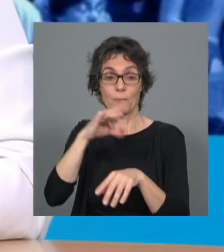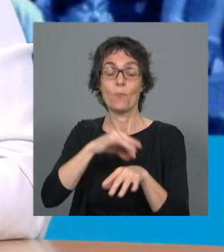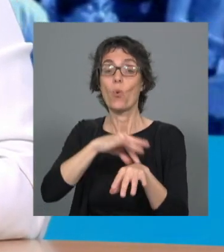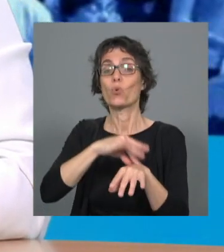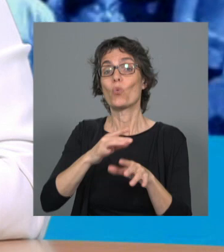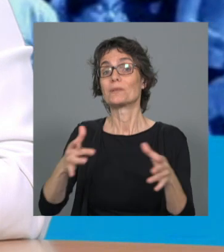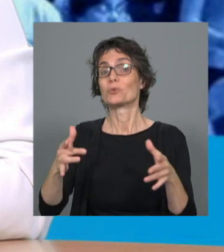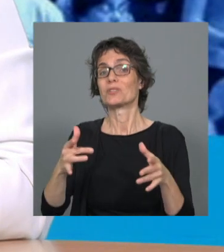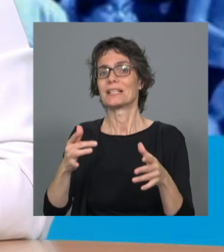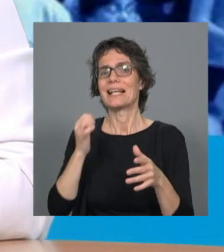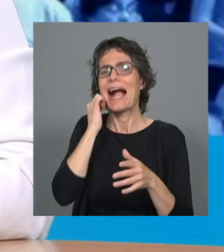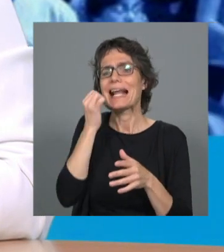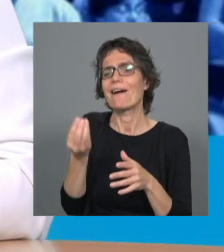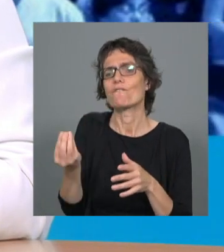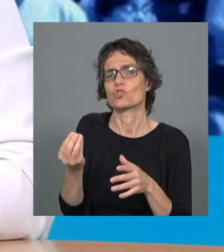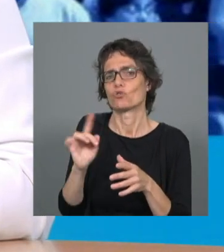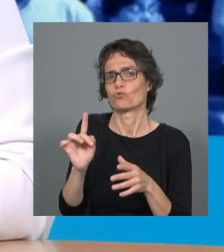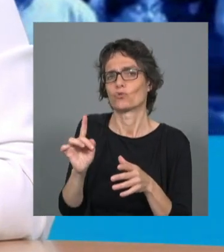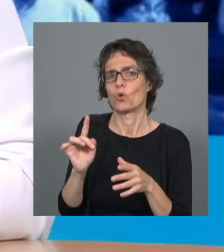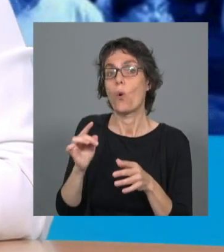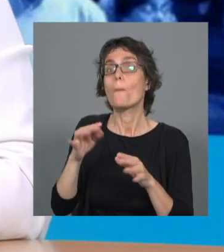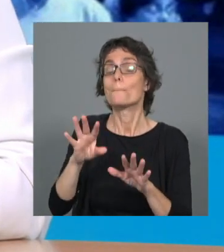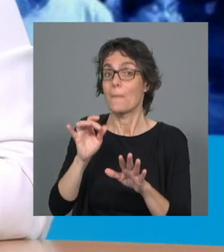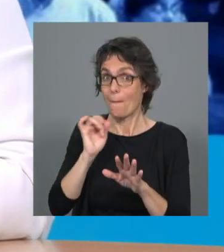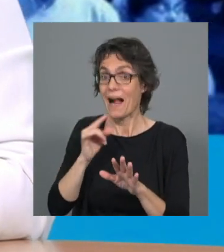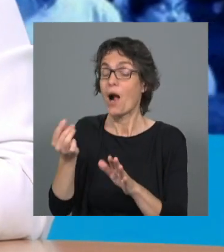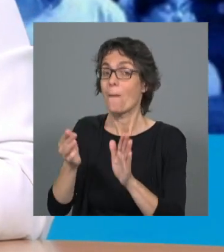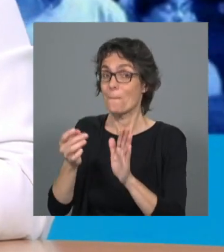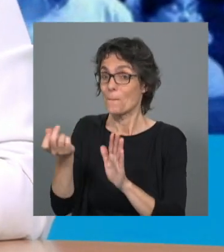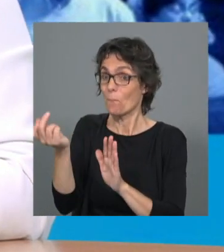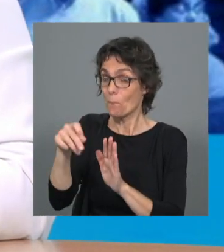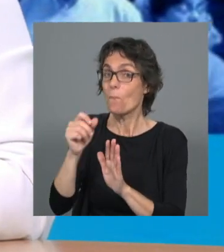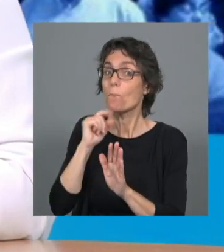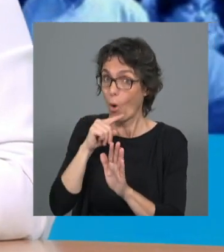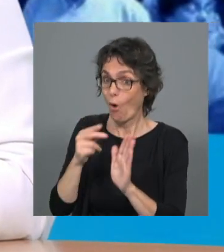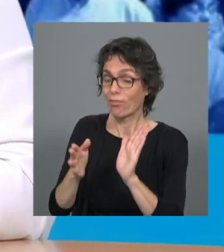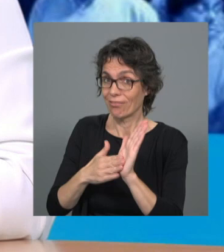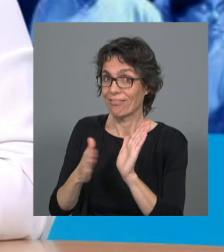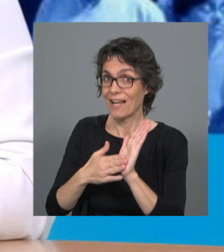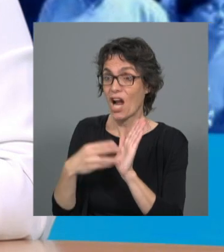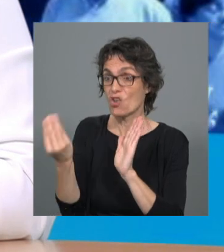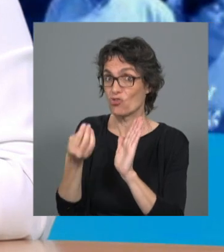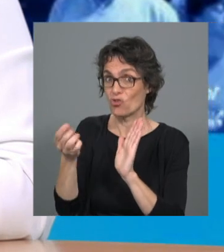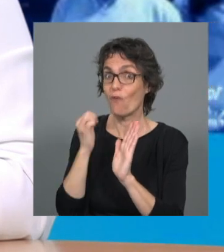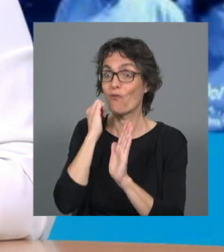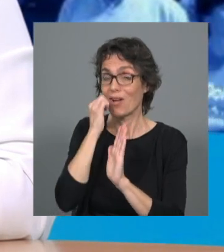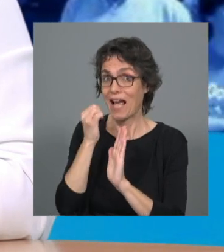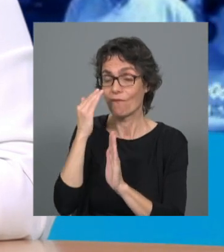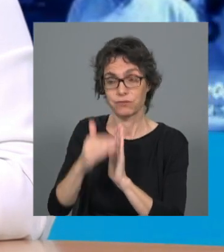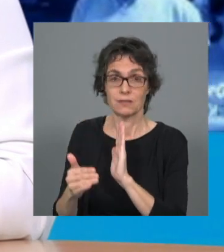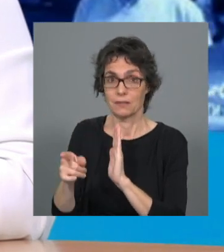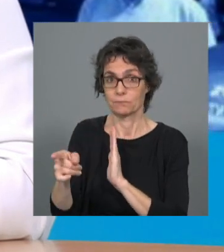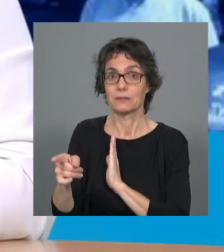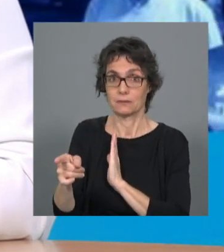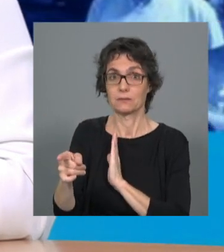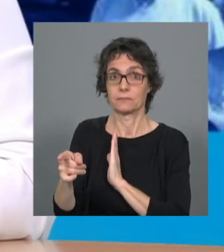formas graves entre os mais novos, pode acontecer gente muito nova ir parar aos cuidados